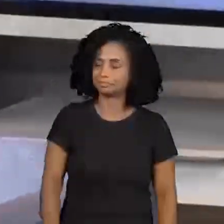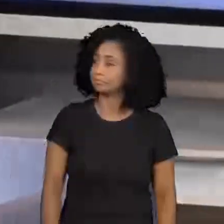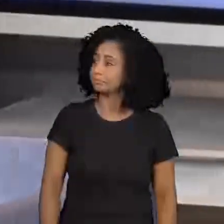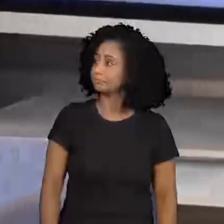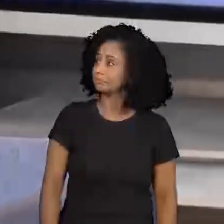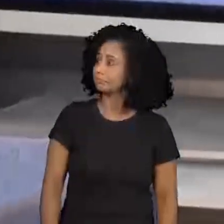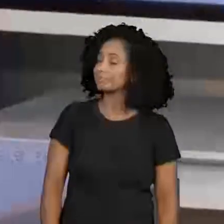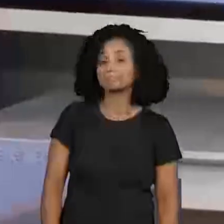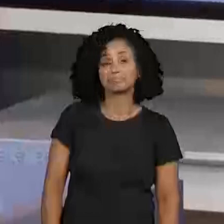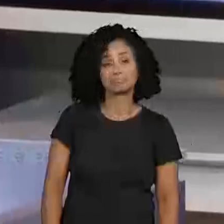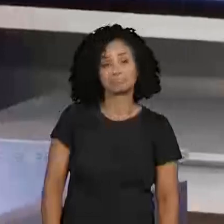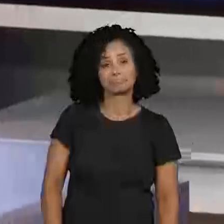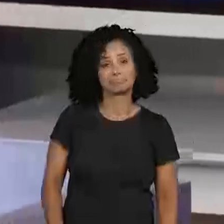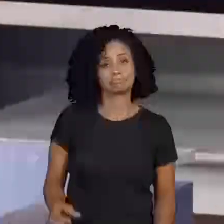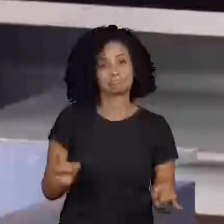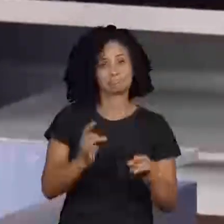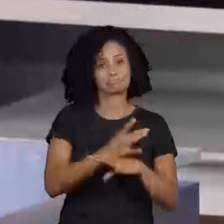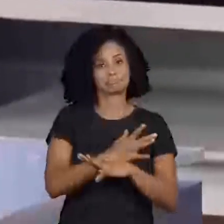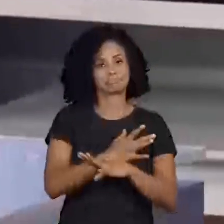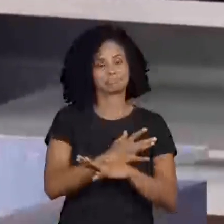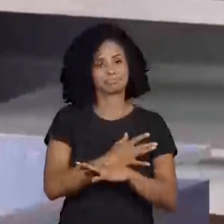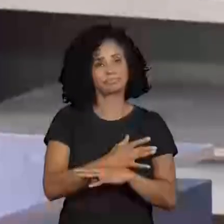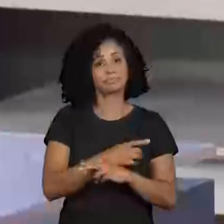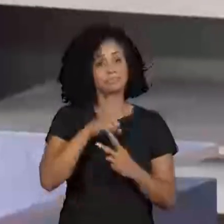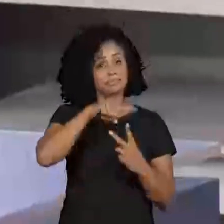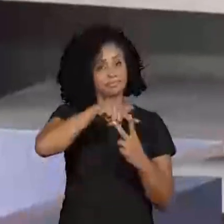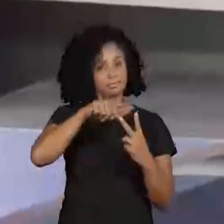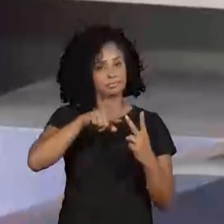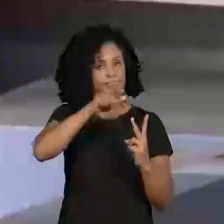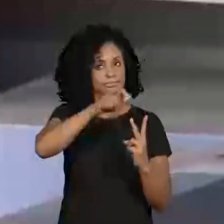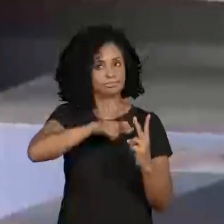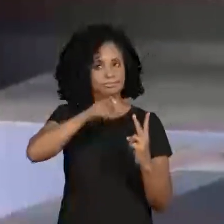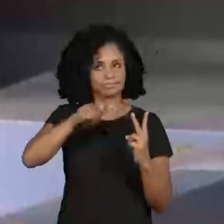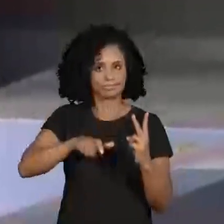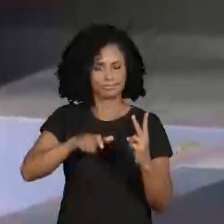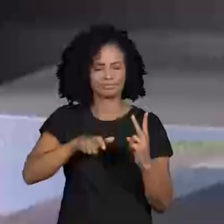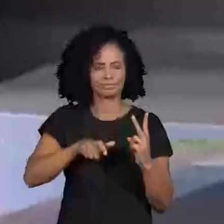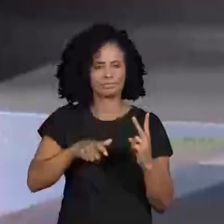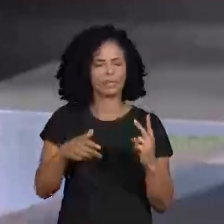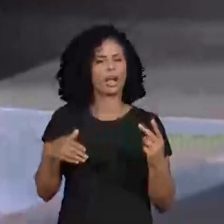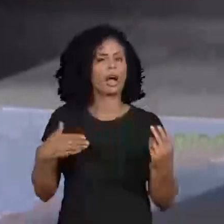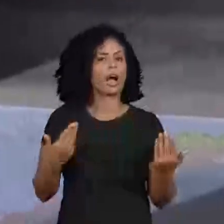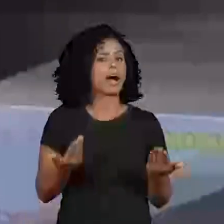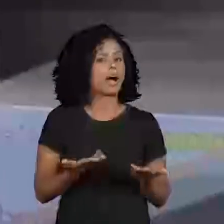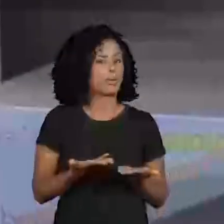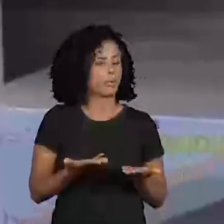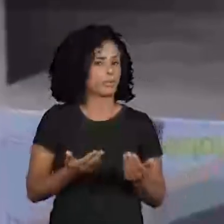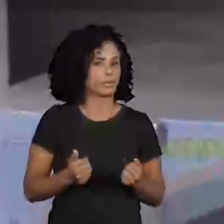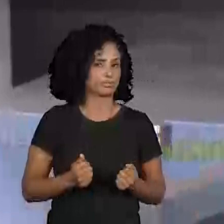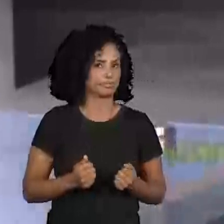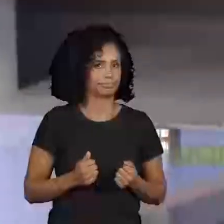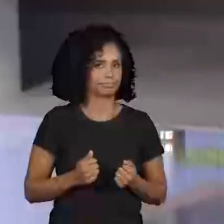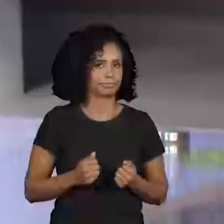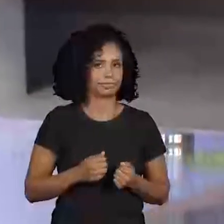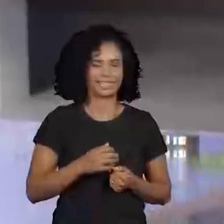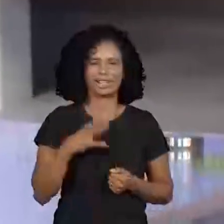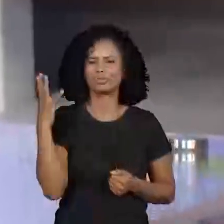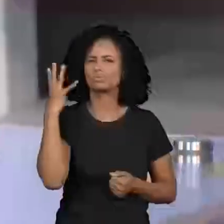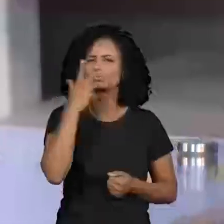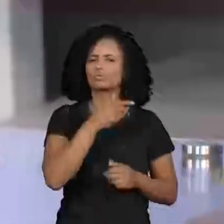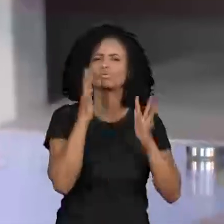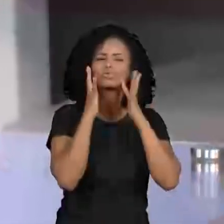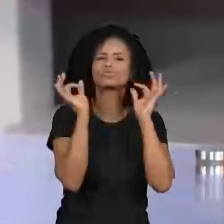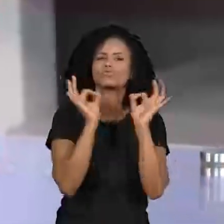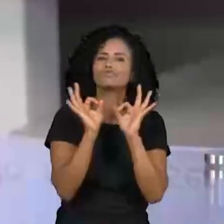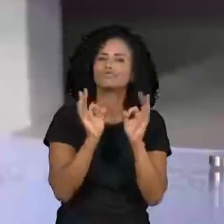Pronto, resolvido. 2 personagens. Agora, olha só que graça, a gente pode